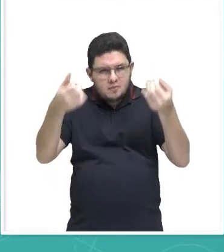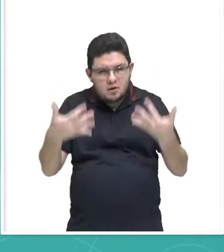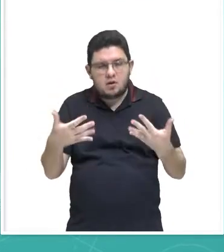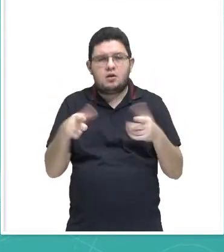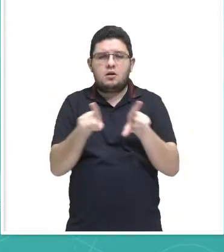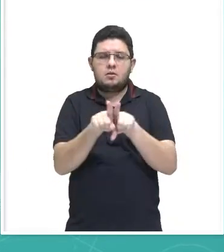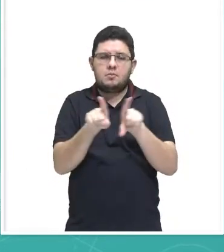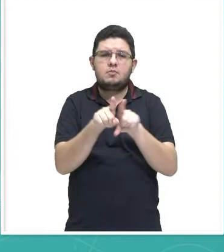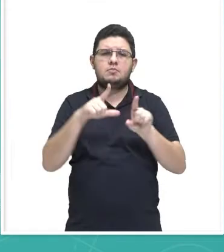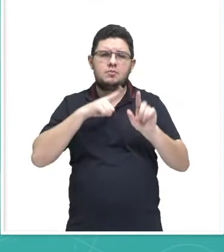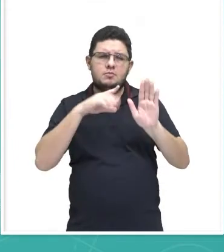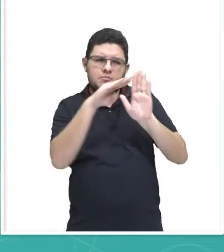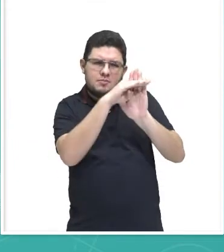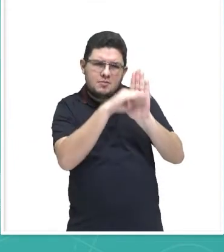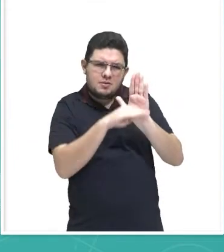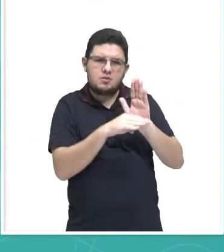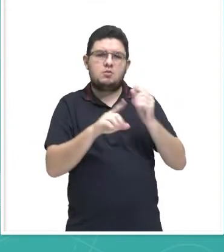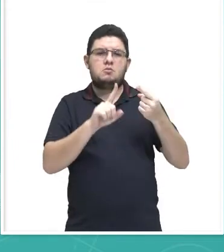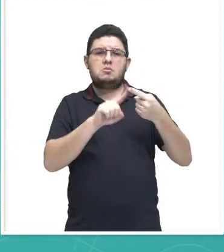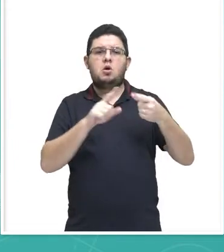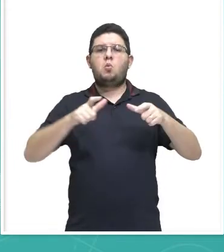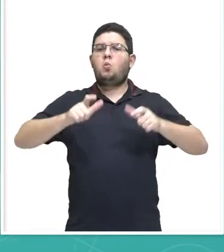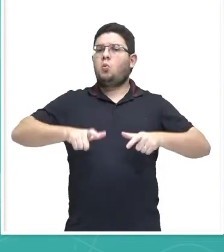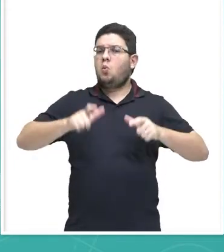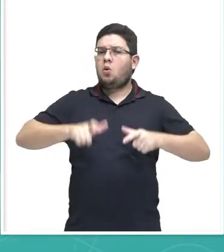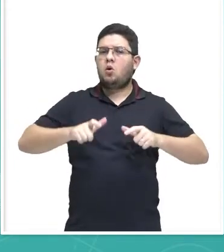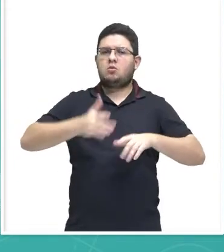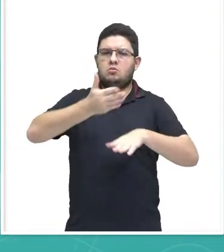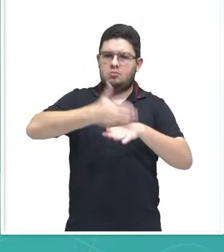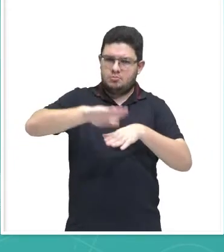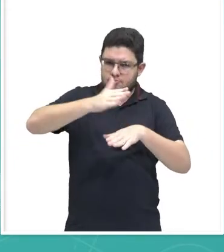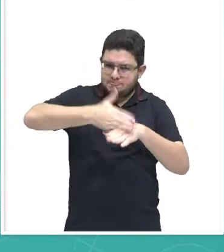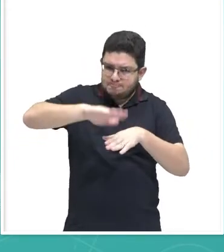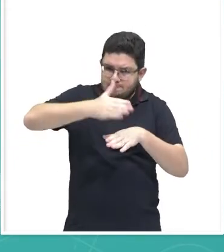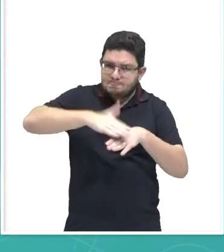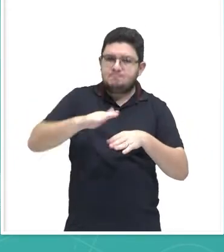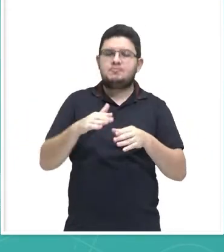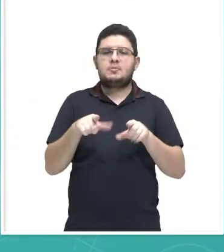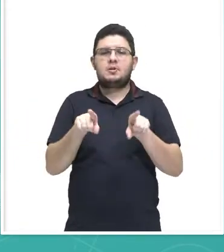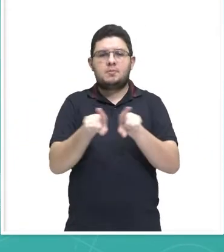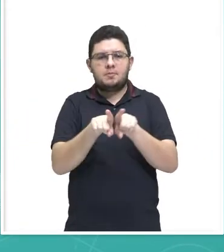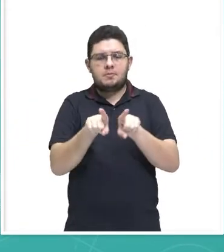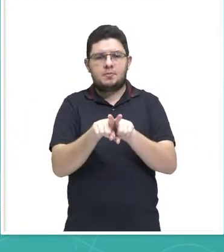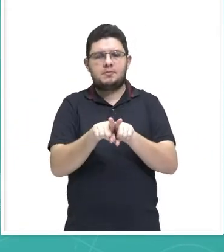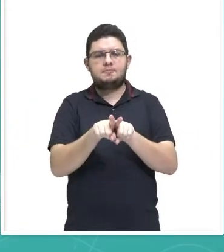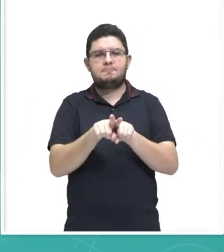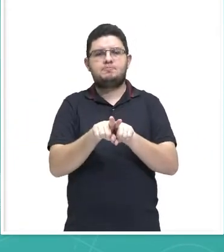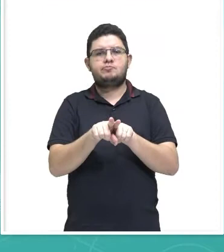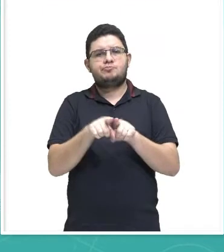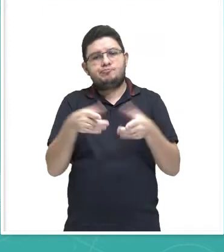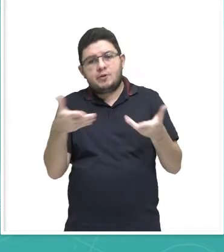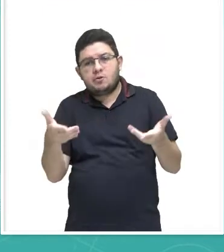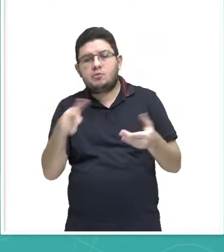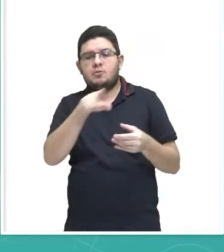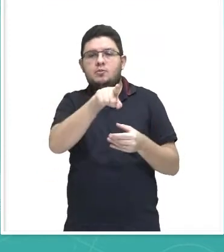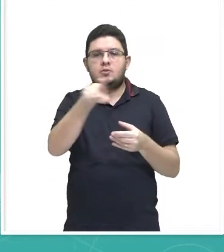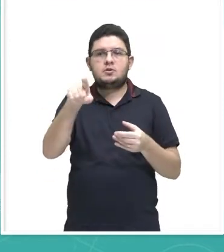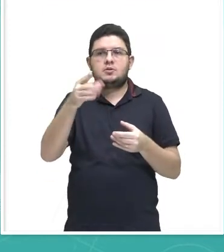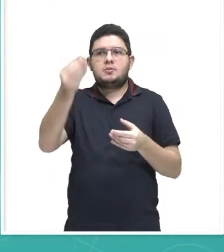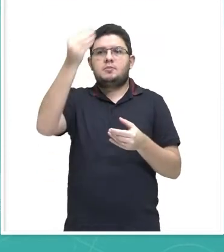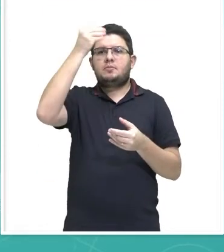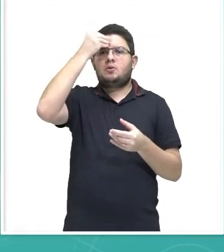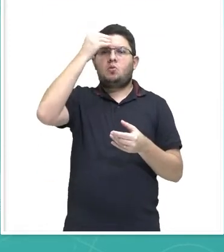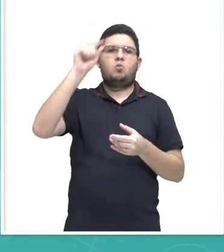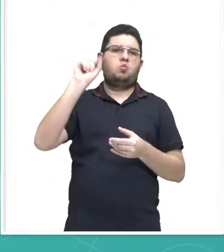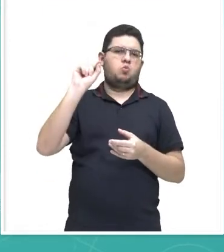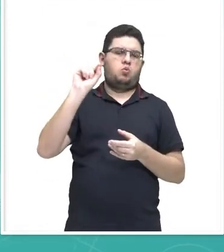classificados de acordo com o local onde eles estão sendo praticados, tá certo? Então, coloquem aí na cabeça de